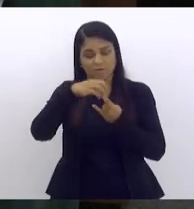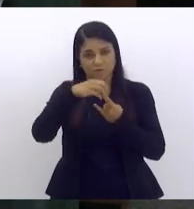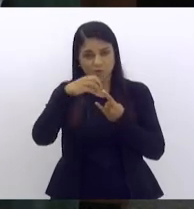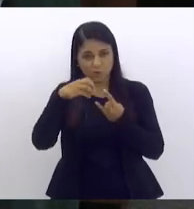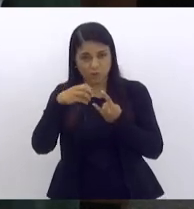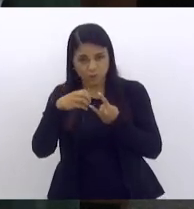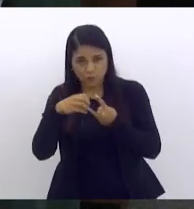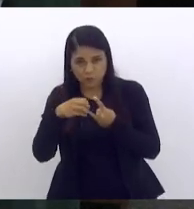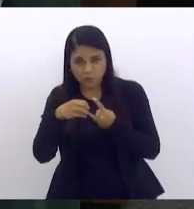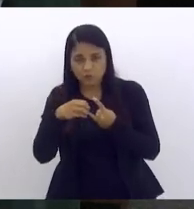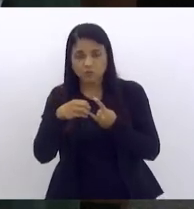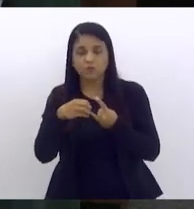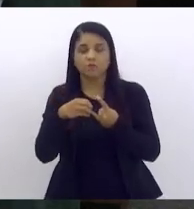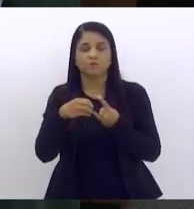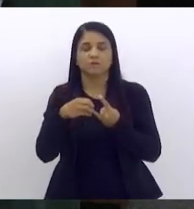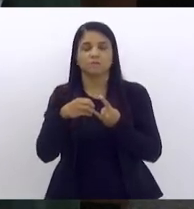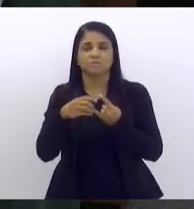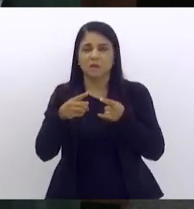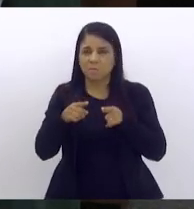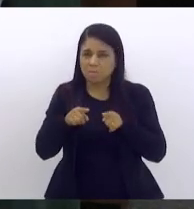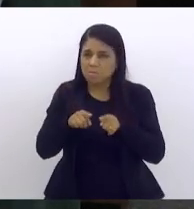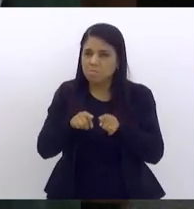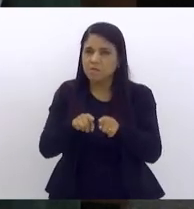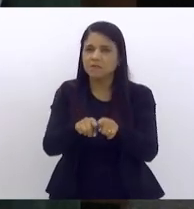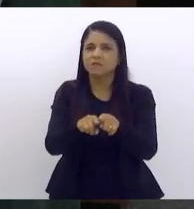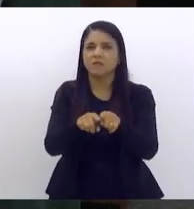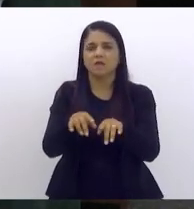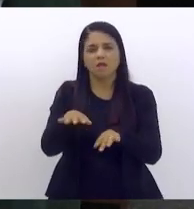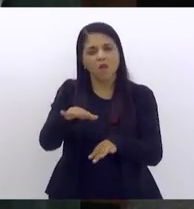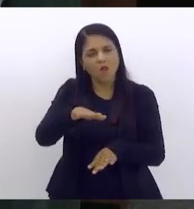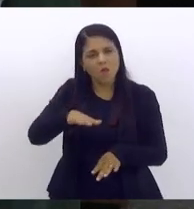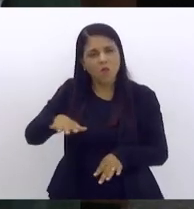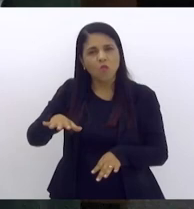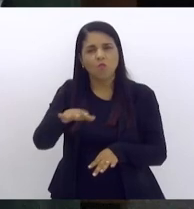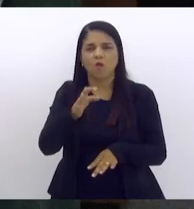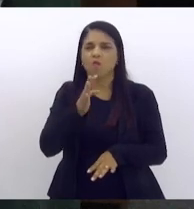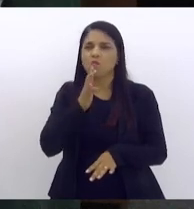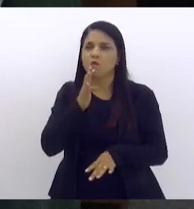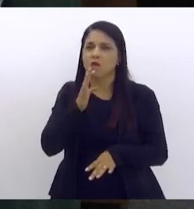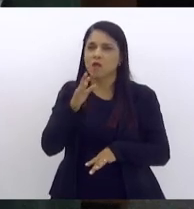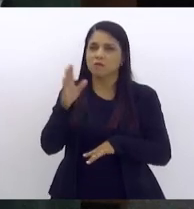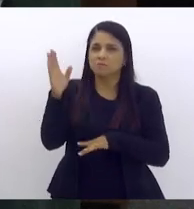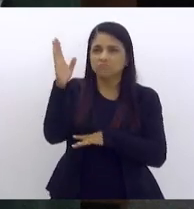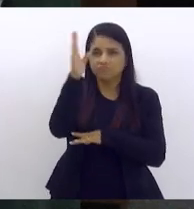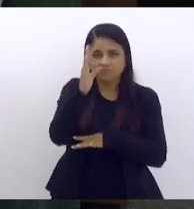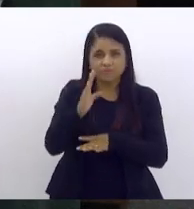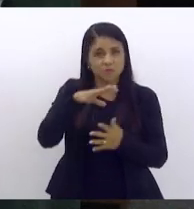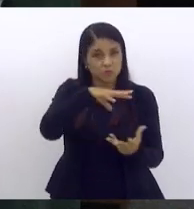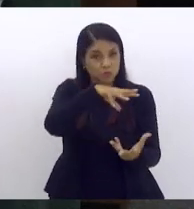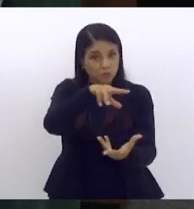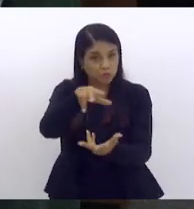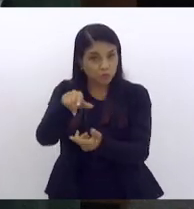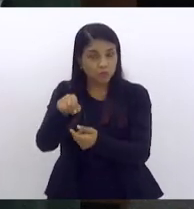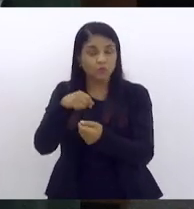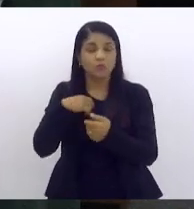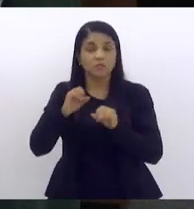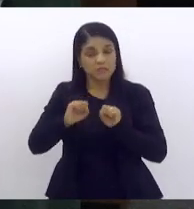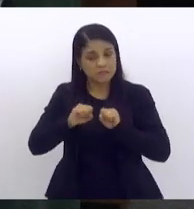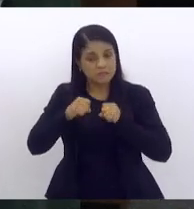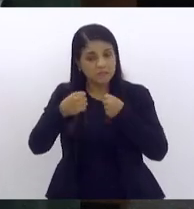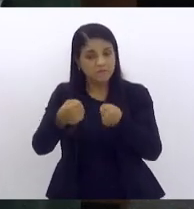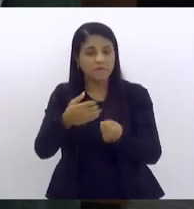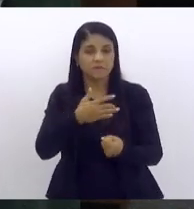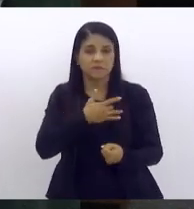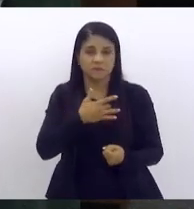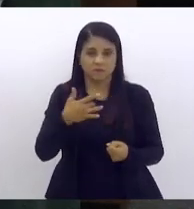é um lugar reconhecido internacionalmente em defesa da saúde, e nem